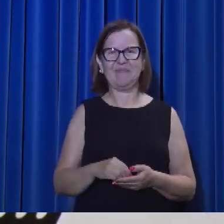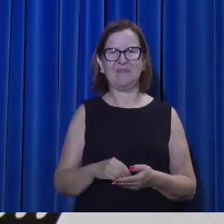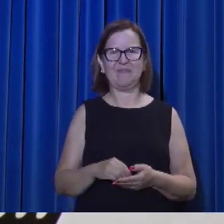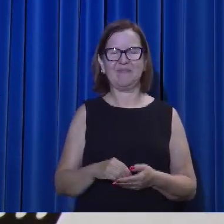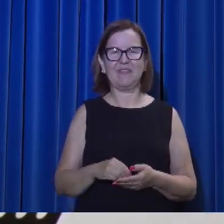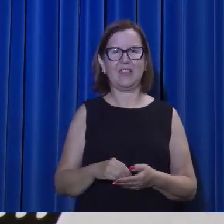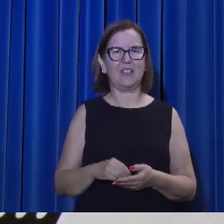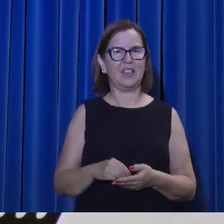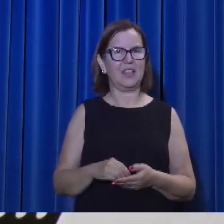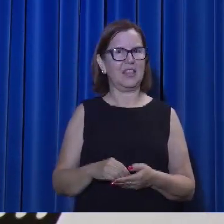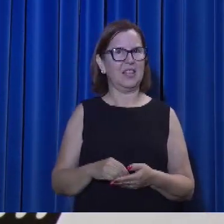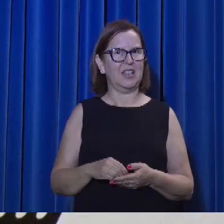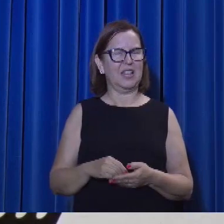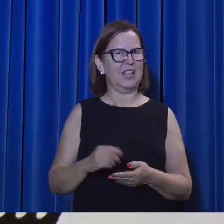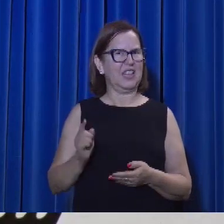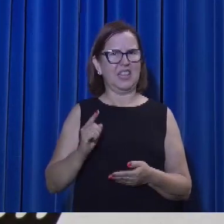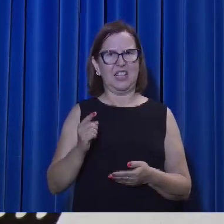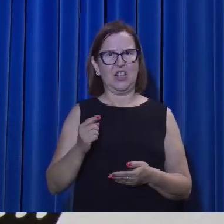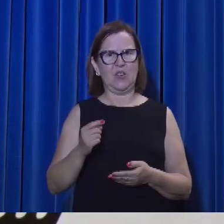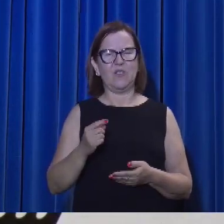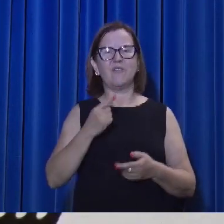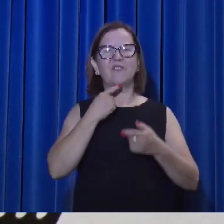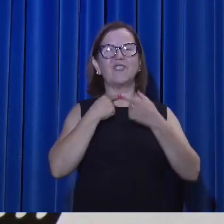Nem da vontade da carne.